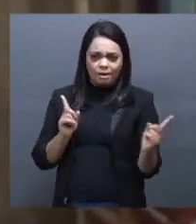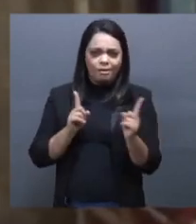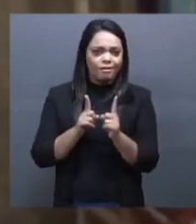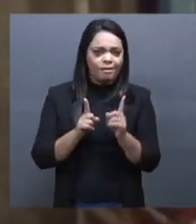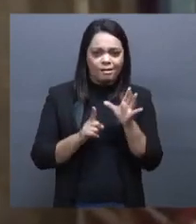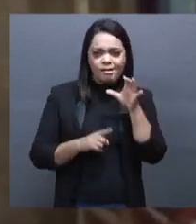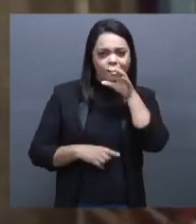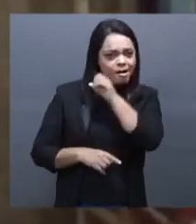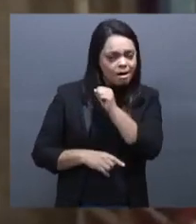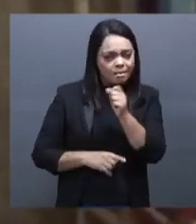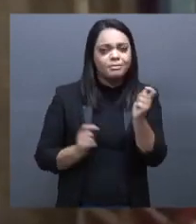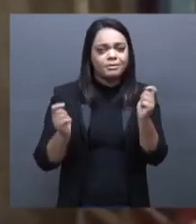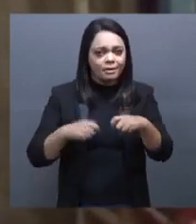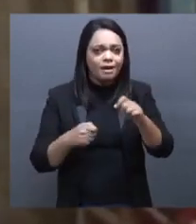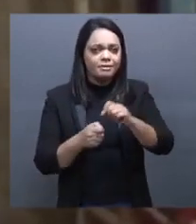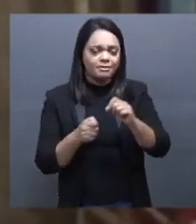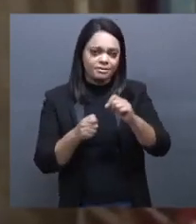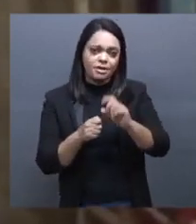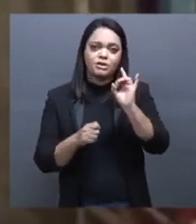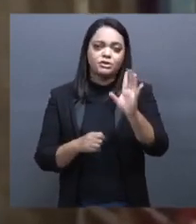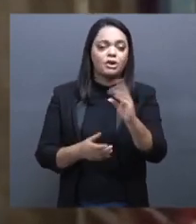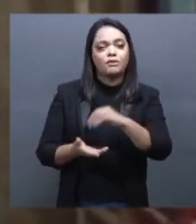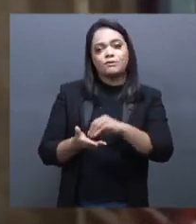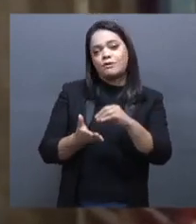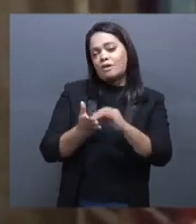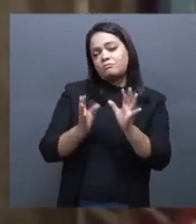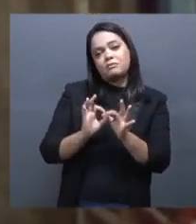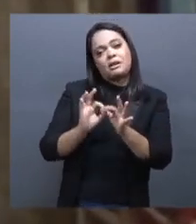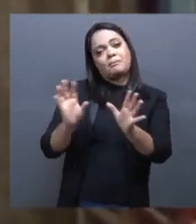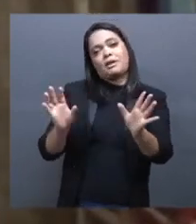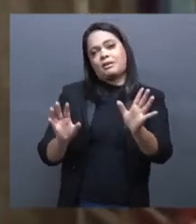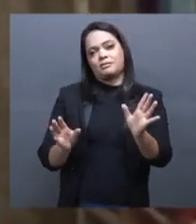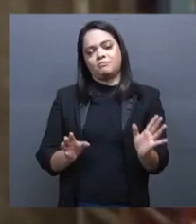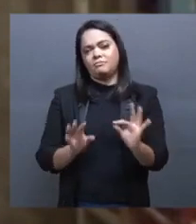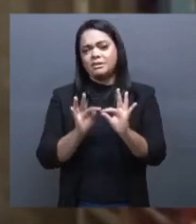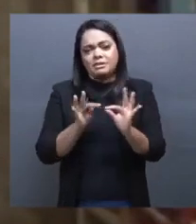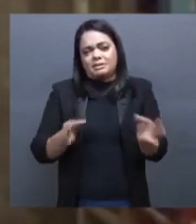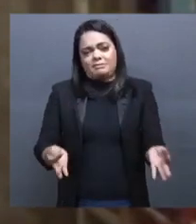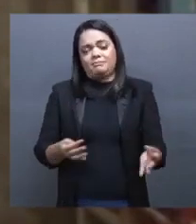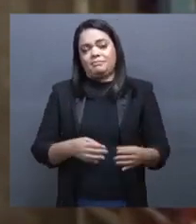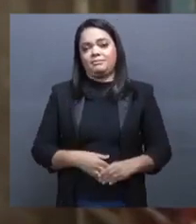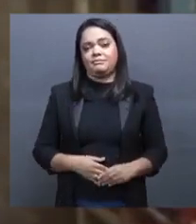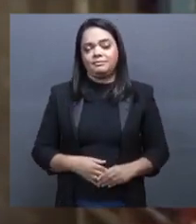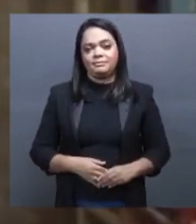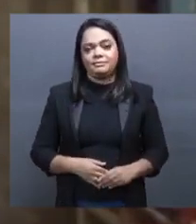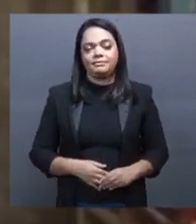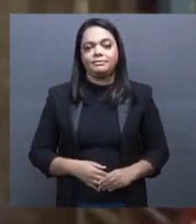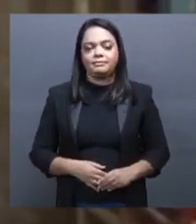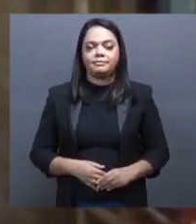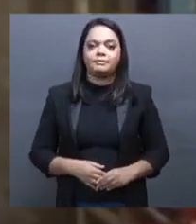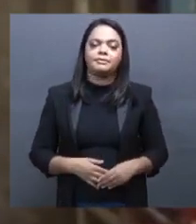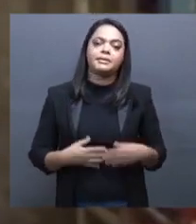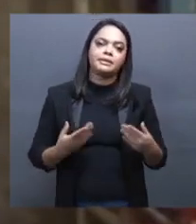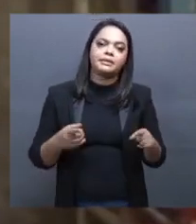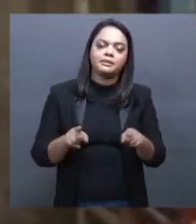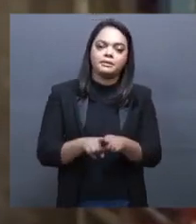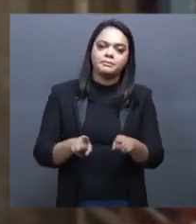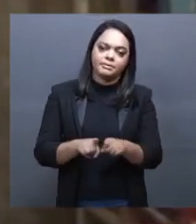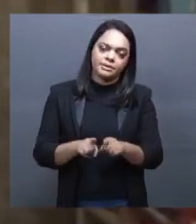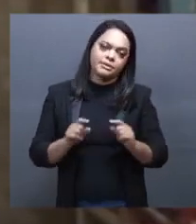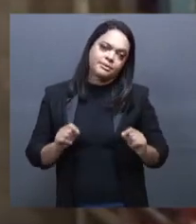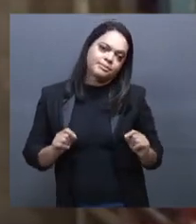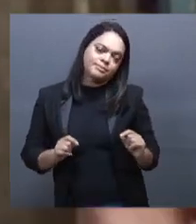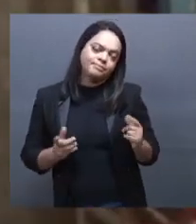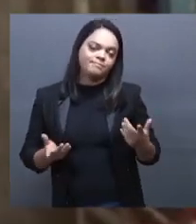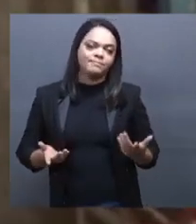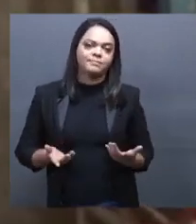fácil implementação, dependendo de autorizações simples, né? Mais do que isso, né? Há alguns